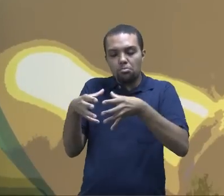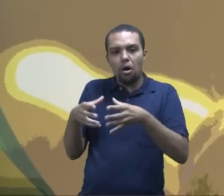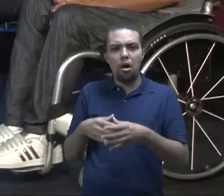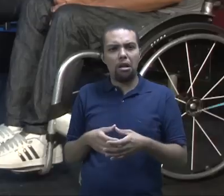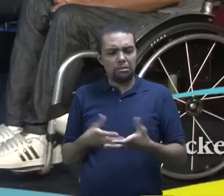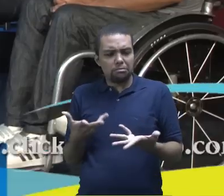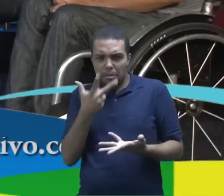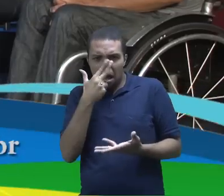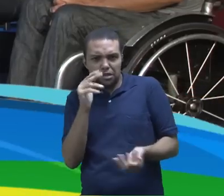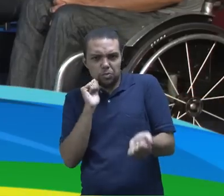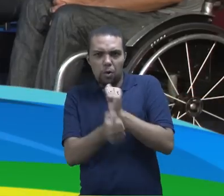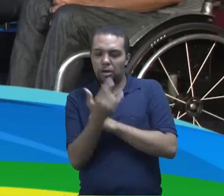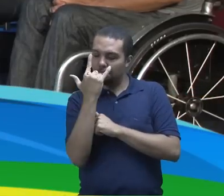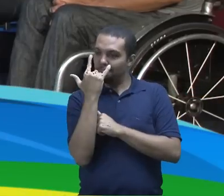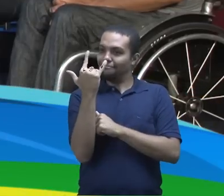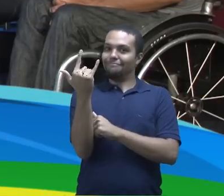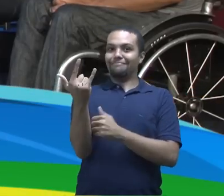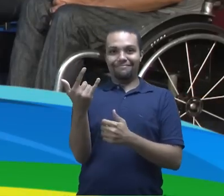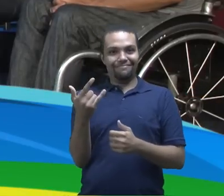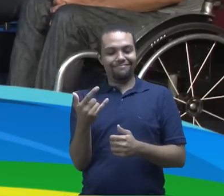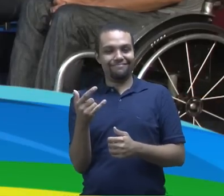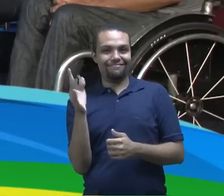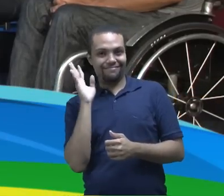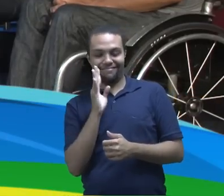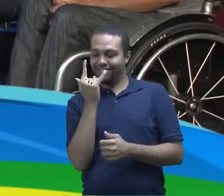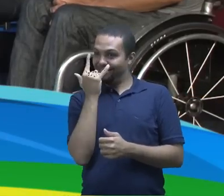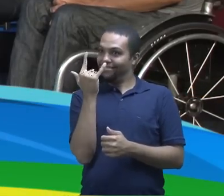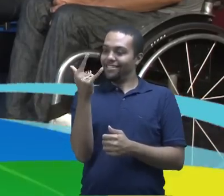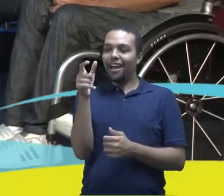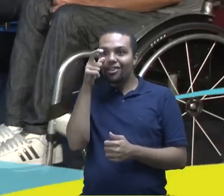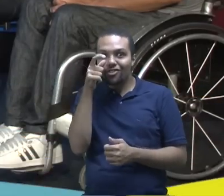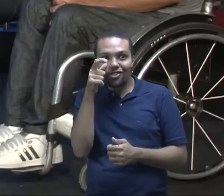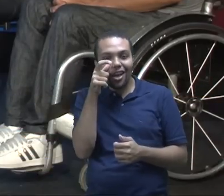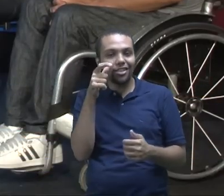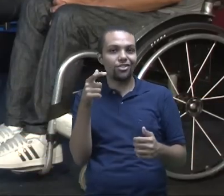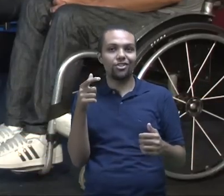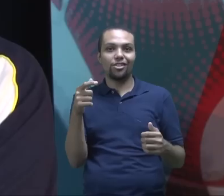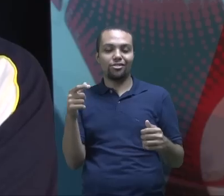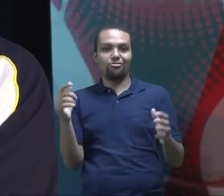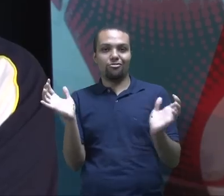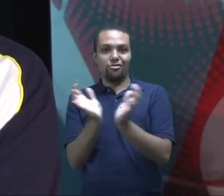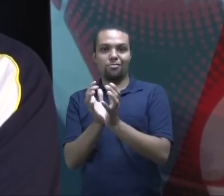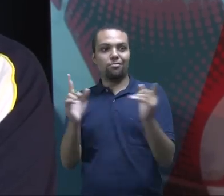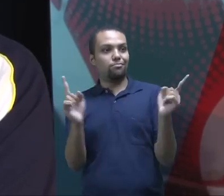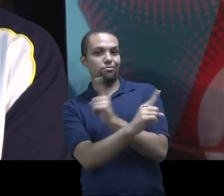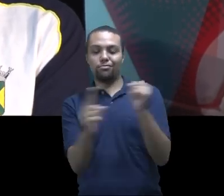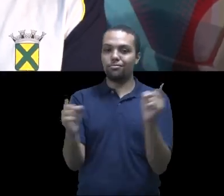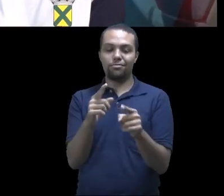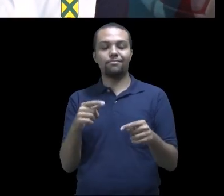né? É um esporte super atrativo, assim, enche o olho da gente quando a gente vê, né? Eu